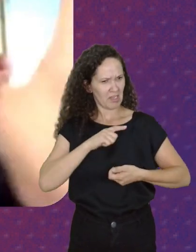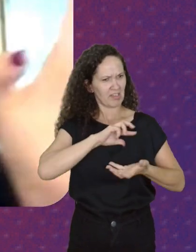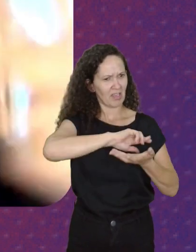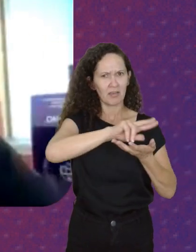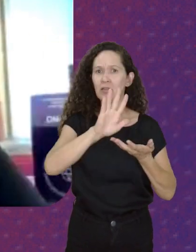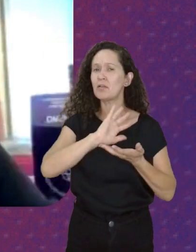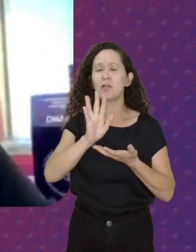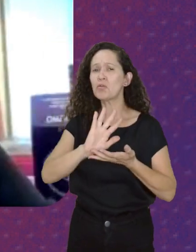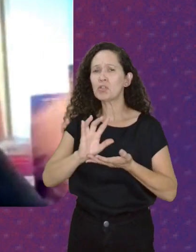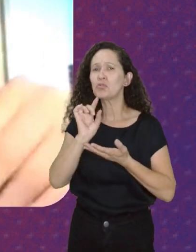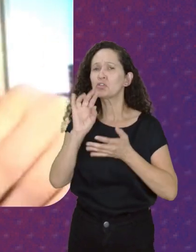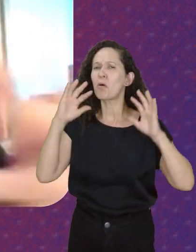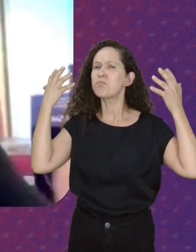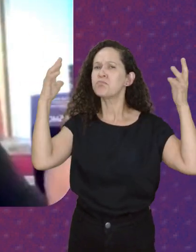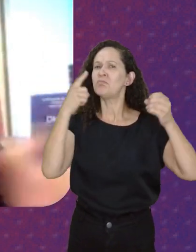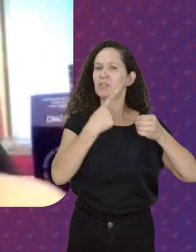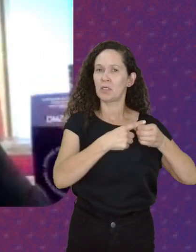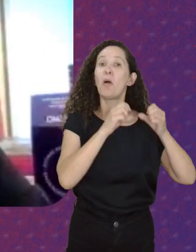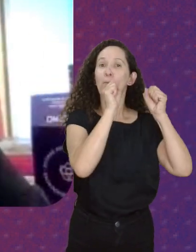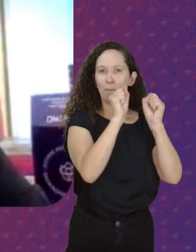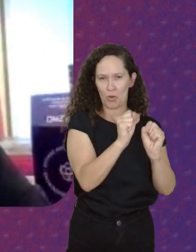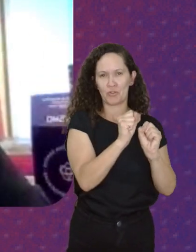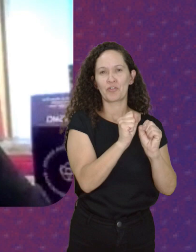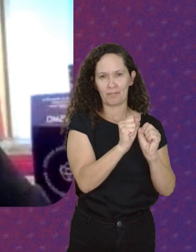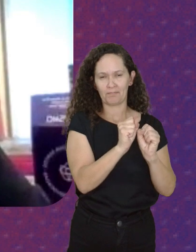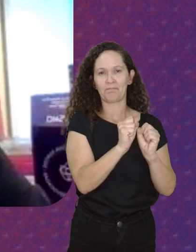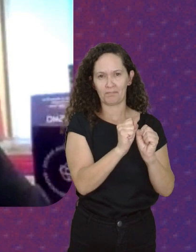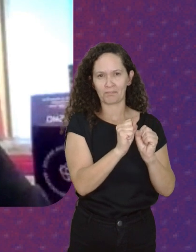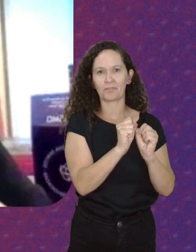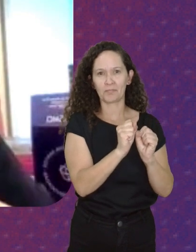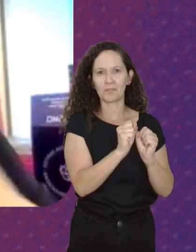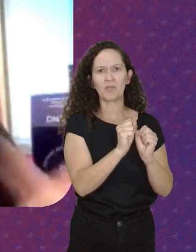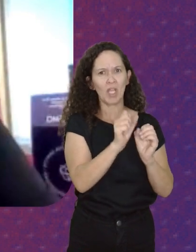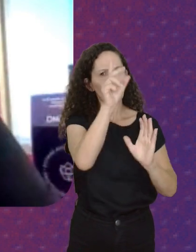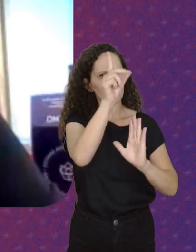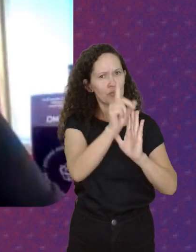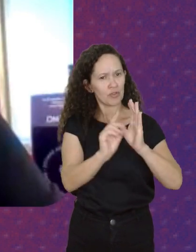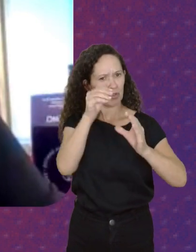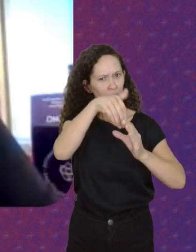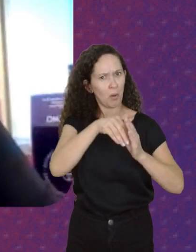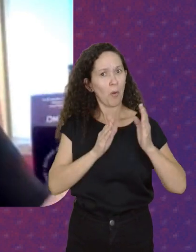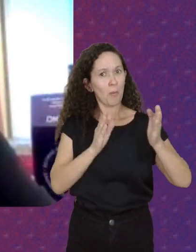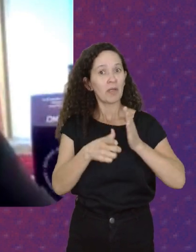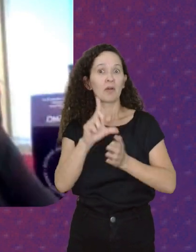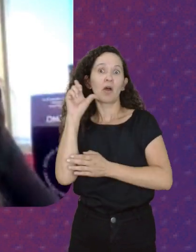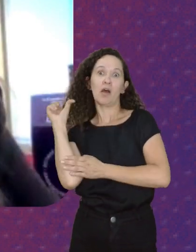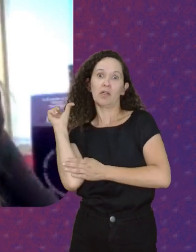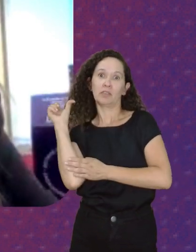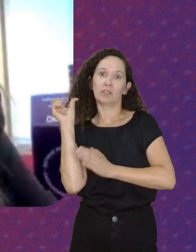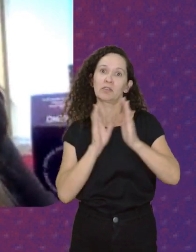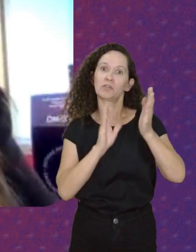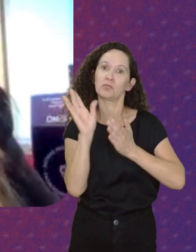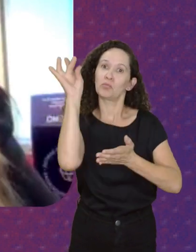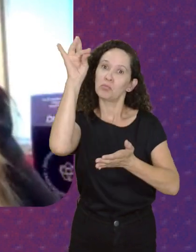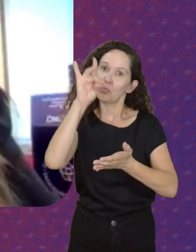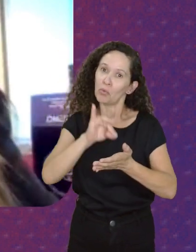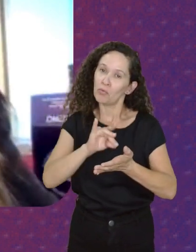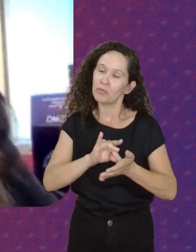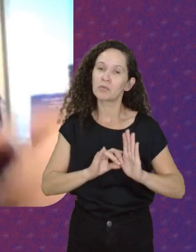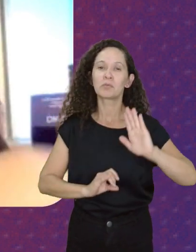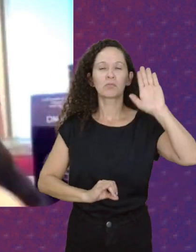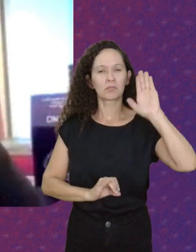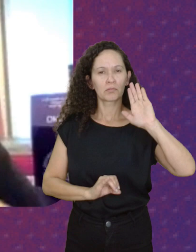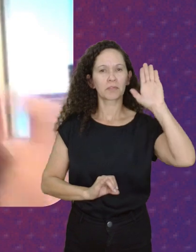Não, eu só estou dando parabéns. Isso é considerado um indiferente eleitoral, porque a gente está em período anterior ao período oficial de